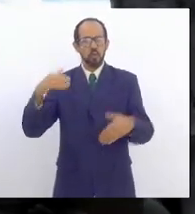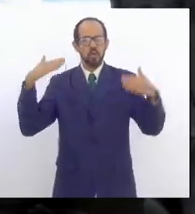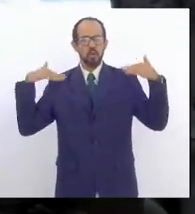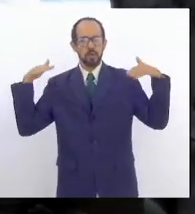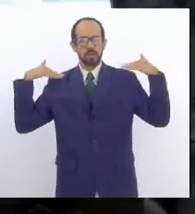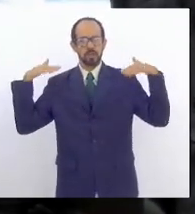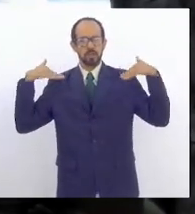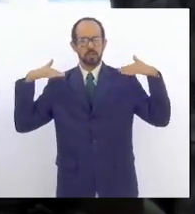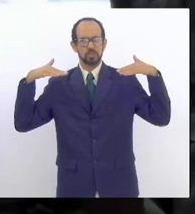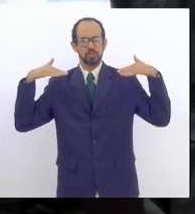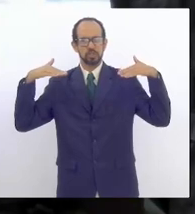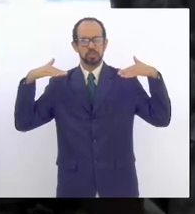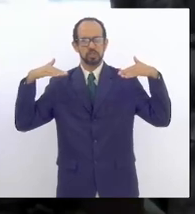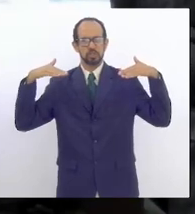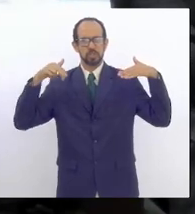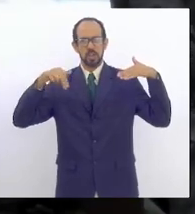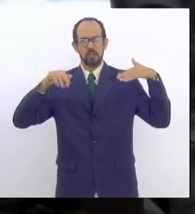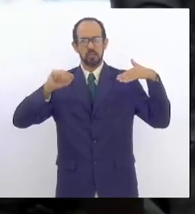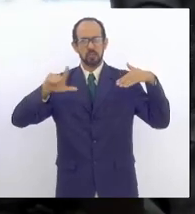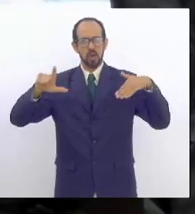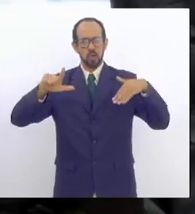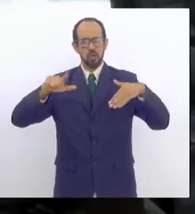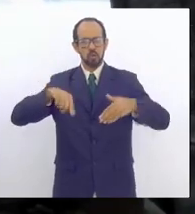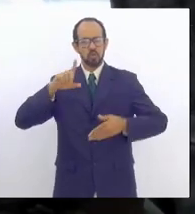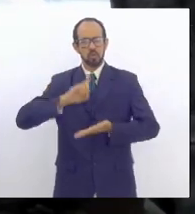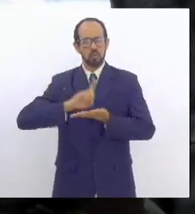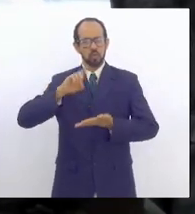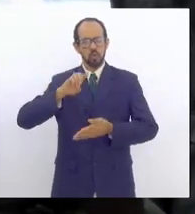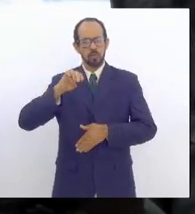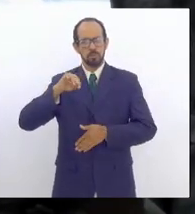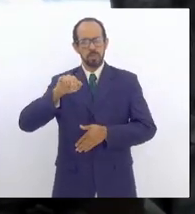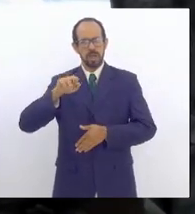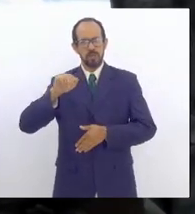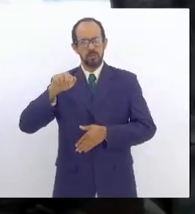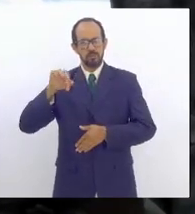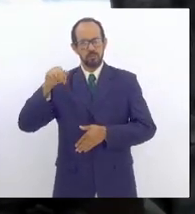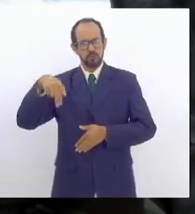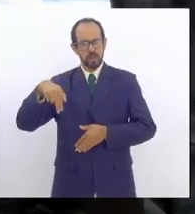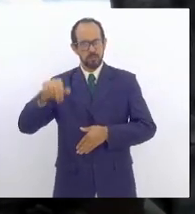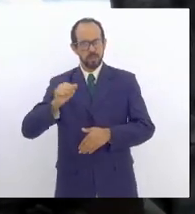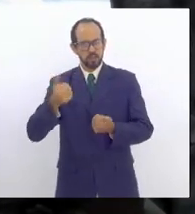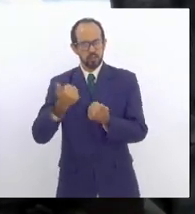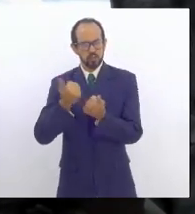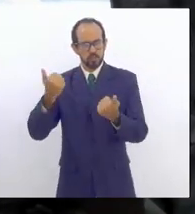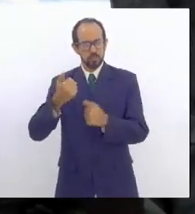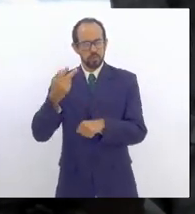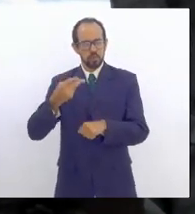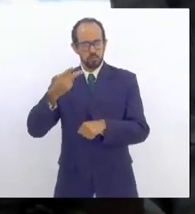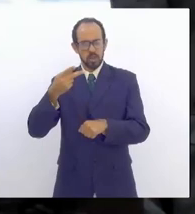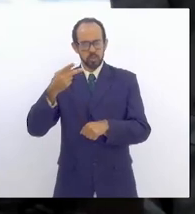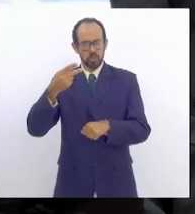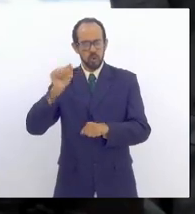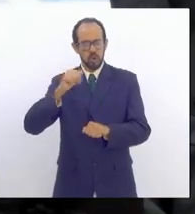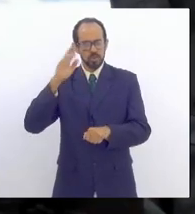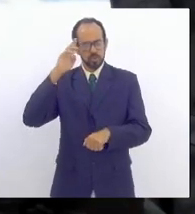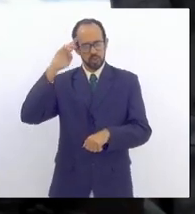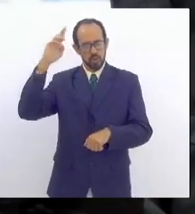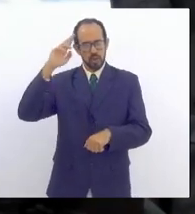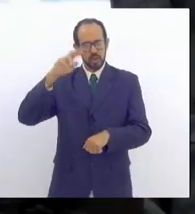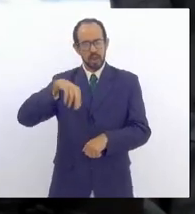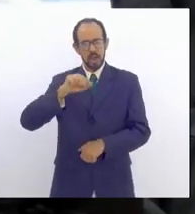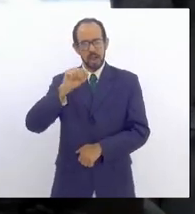doutor Marfan Martins Vieira, subprocurador-geral de Justiça, a senhora Analine,